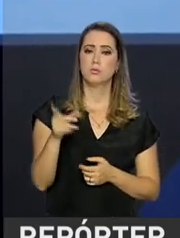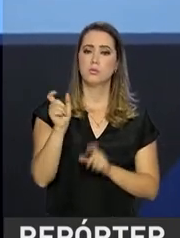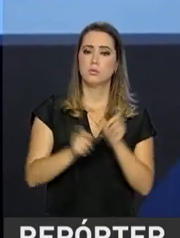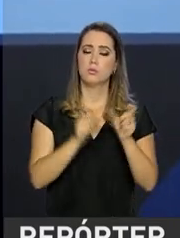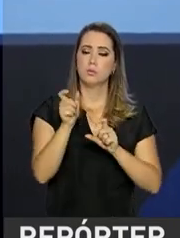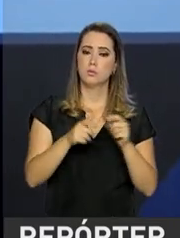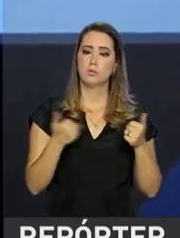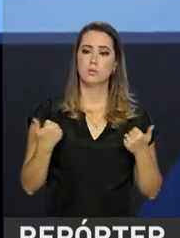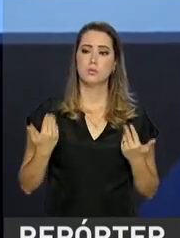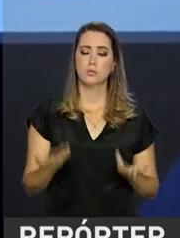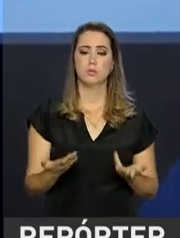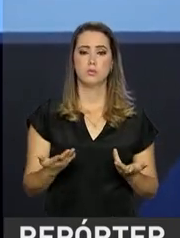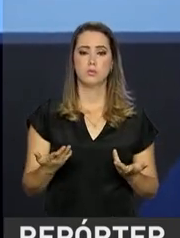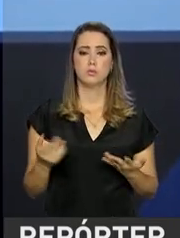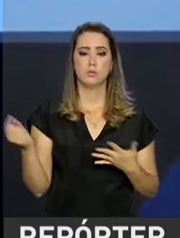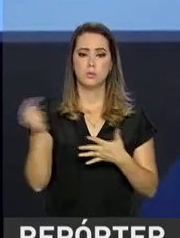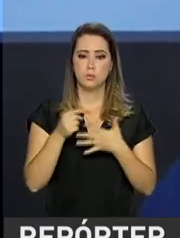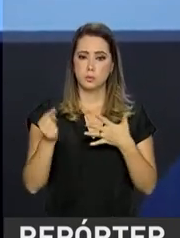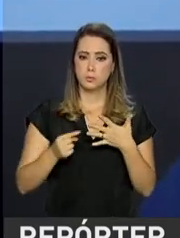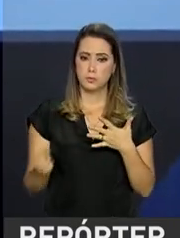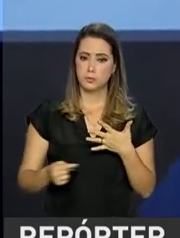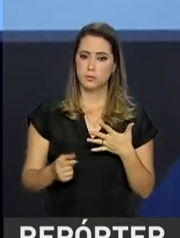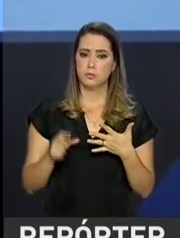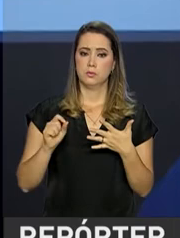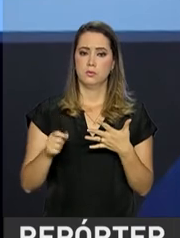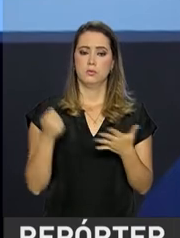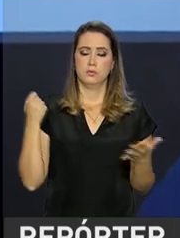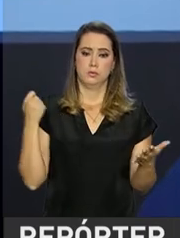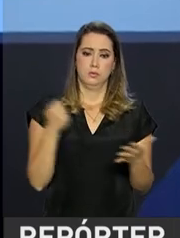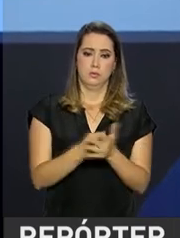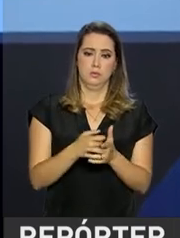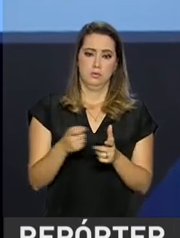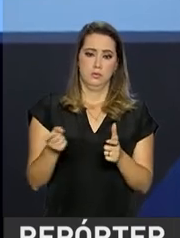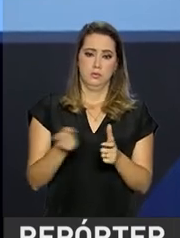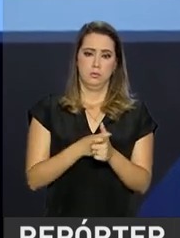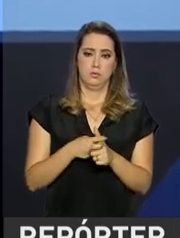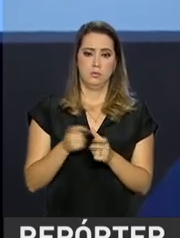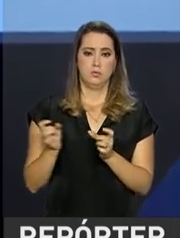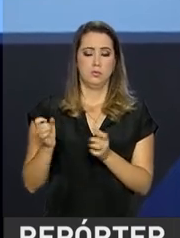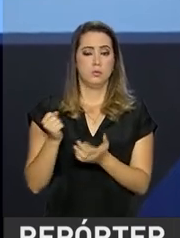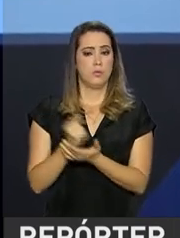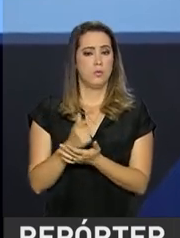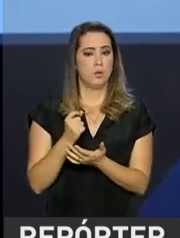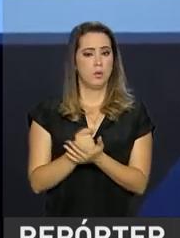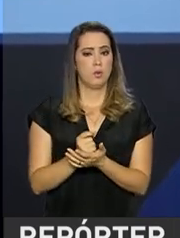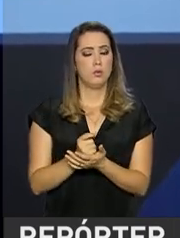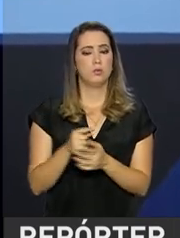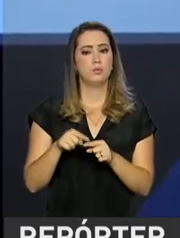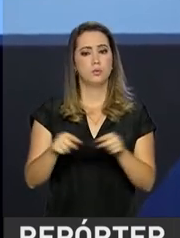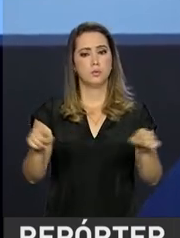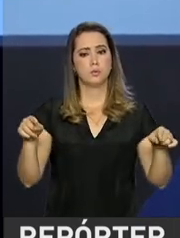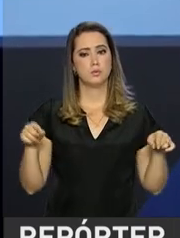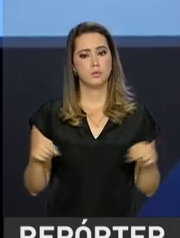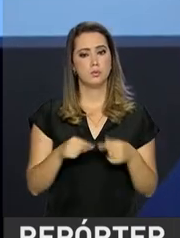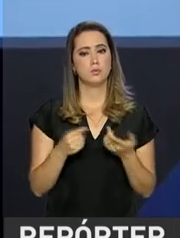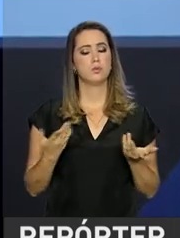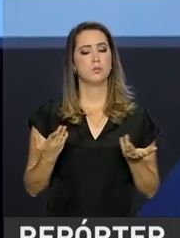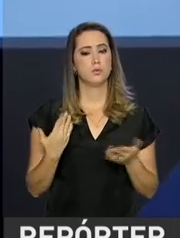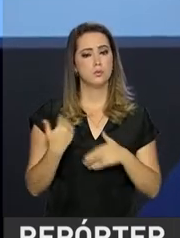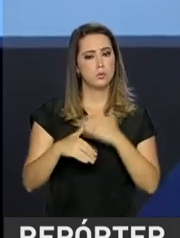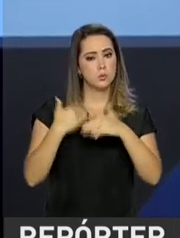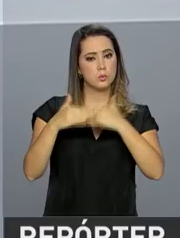brasileiros e essa gente foi o que taxa as dívidas ou fazer compras no varejo exatamente o momento em que o índice do varejo